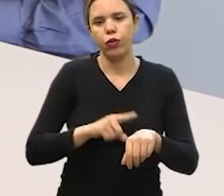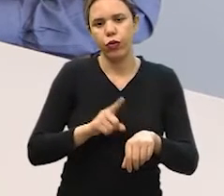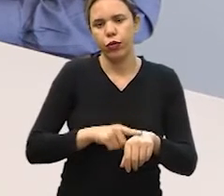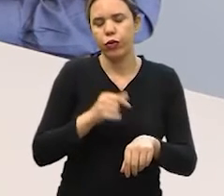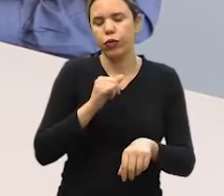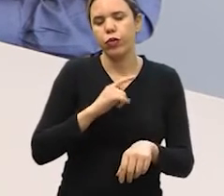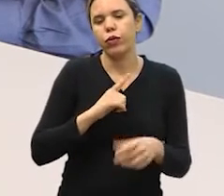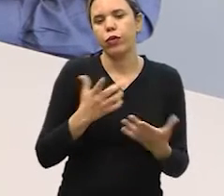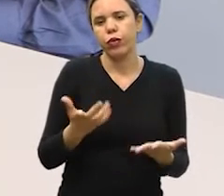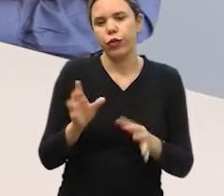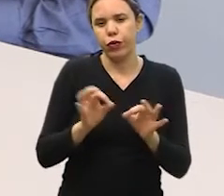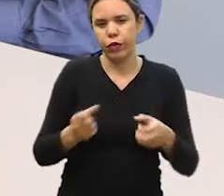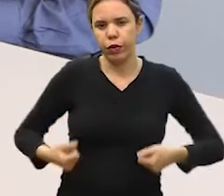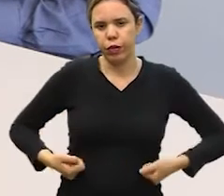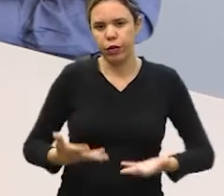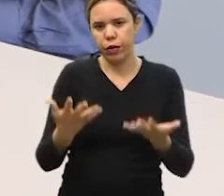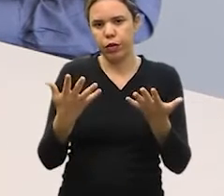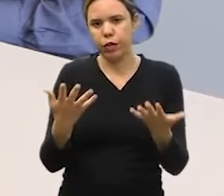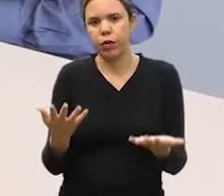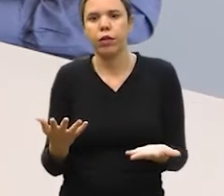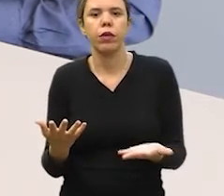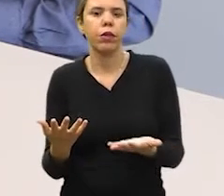de fazer um gasto.